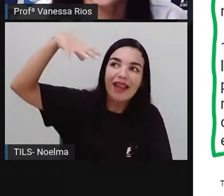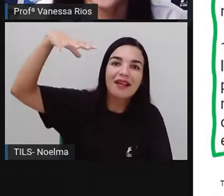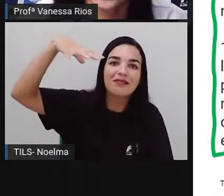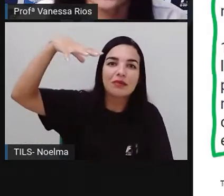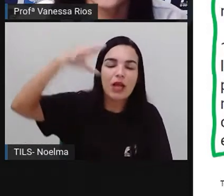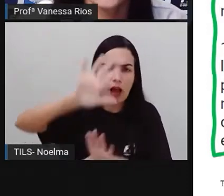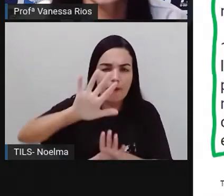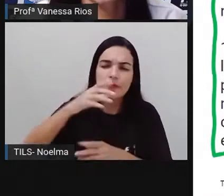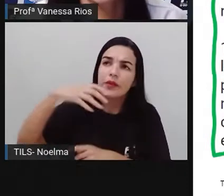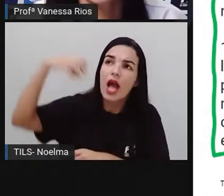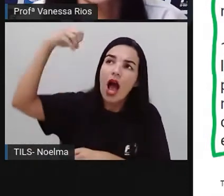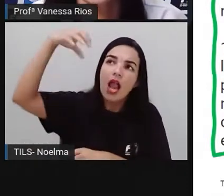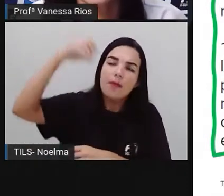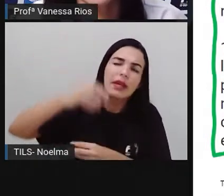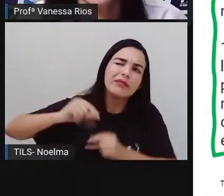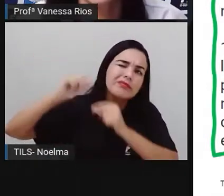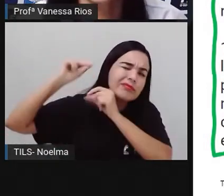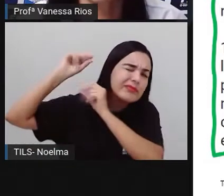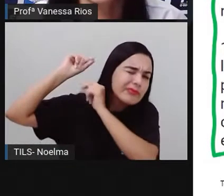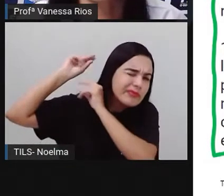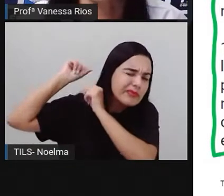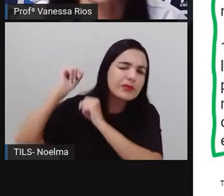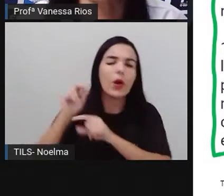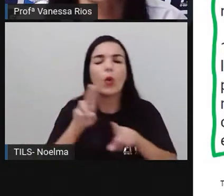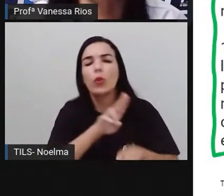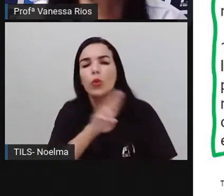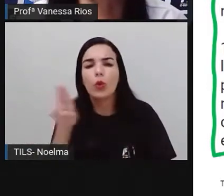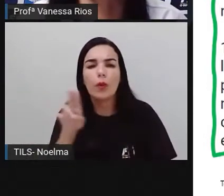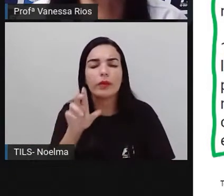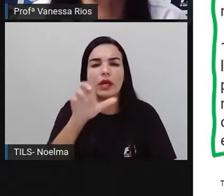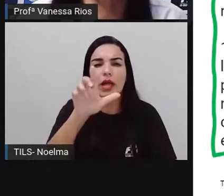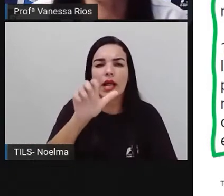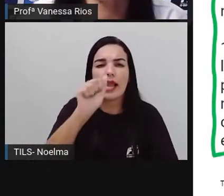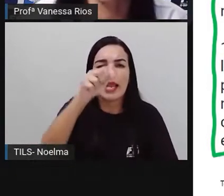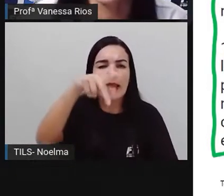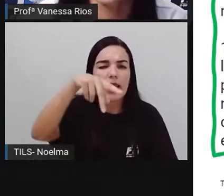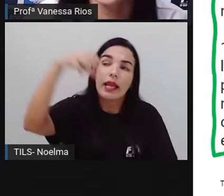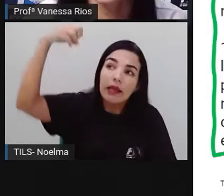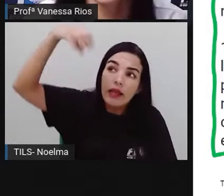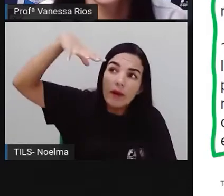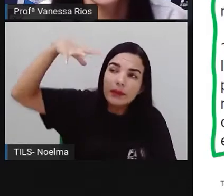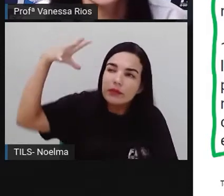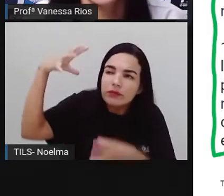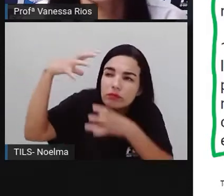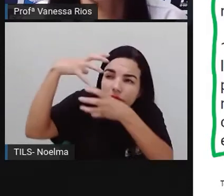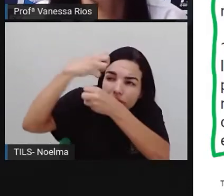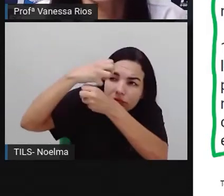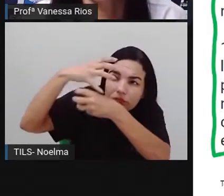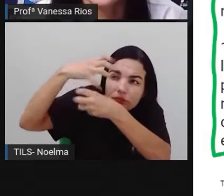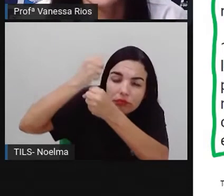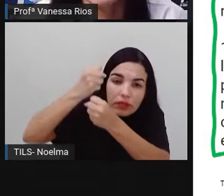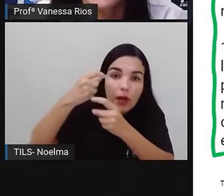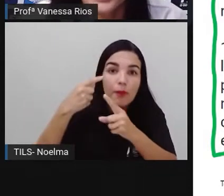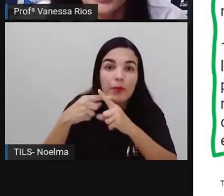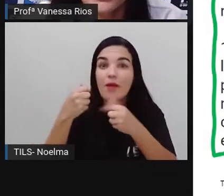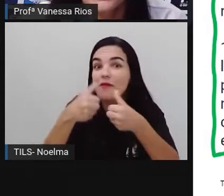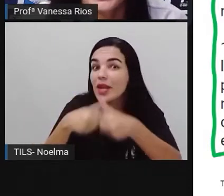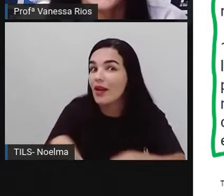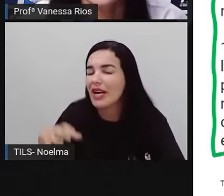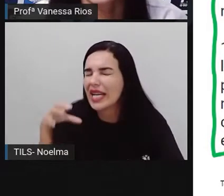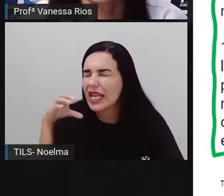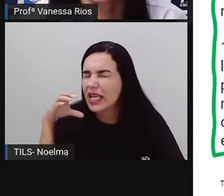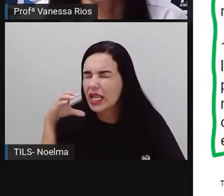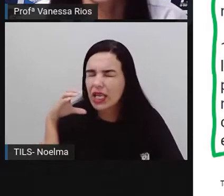mais antigas, né, as primeiras lâmpadas, chamadas aí de lâmpadas incandescentes, elas esquentavam, né?